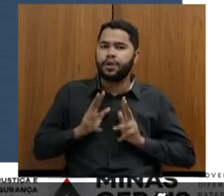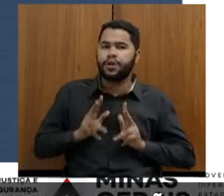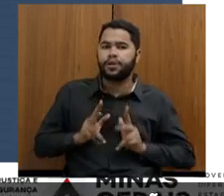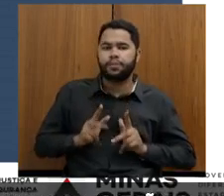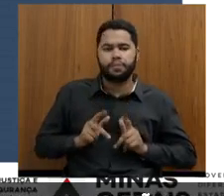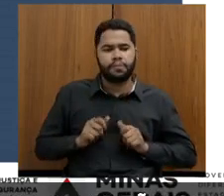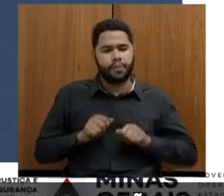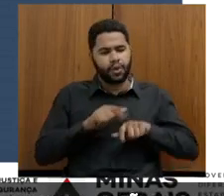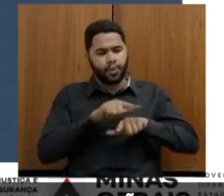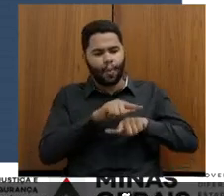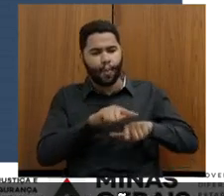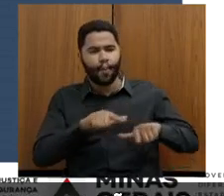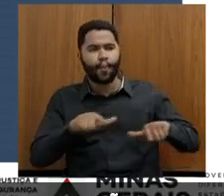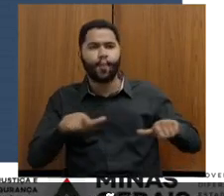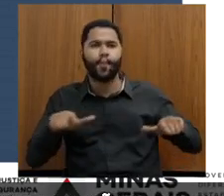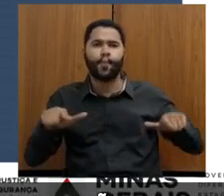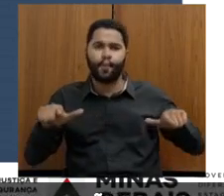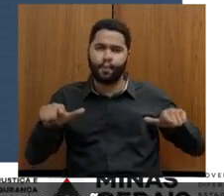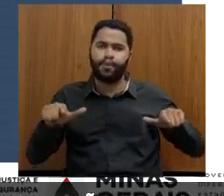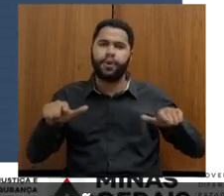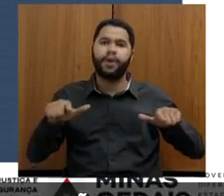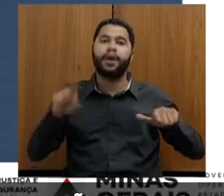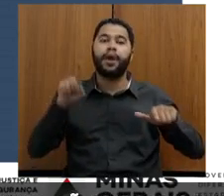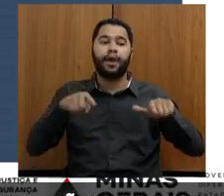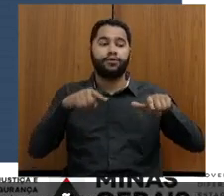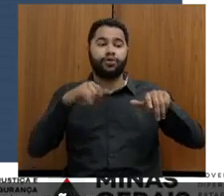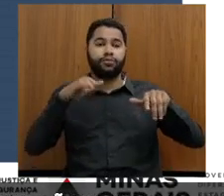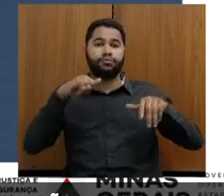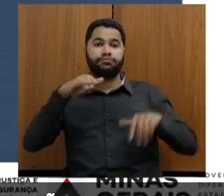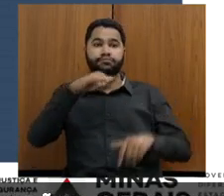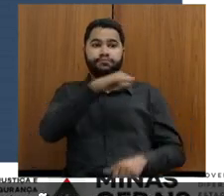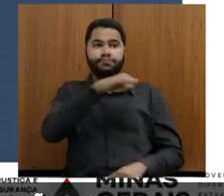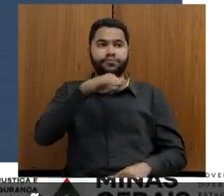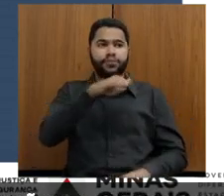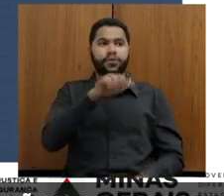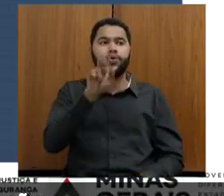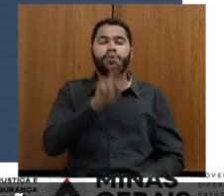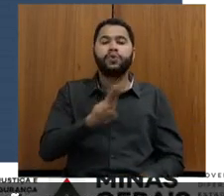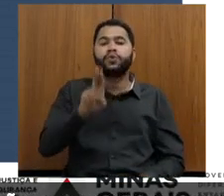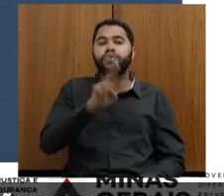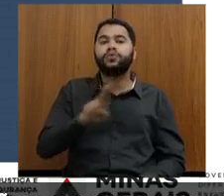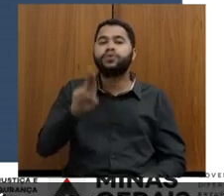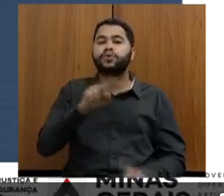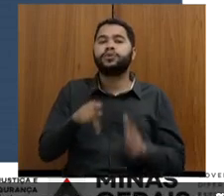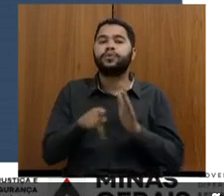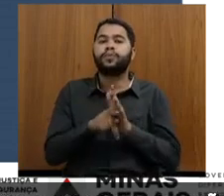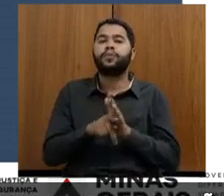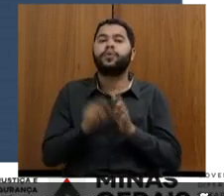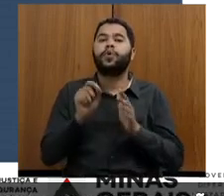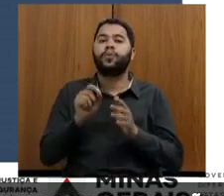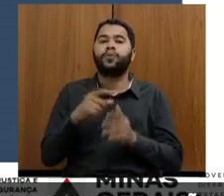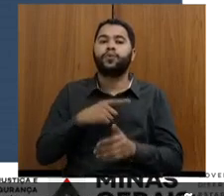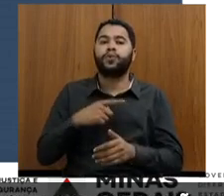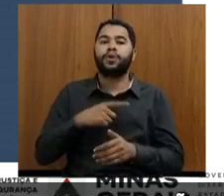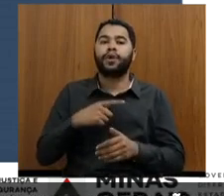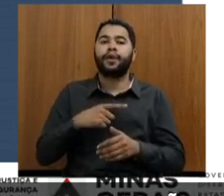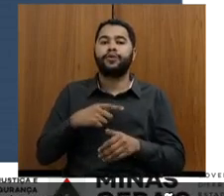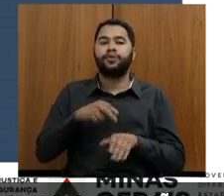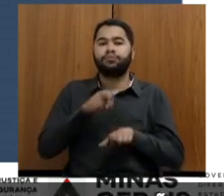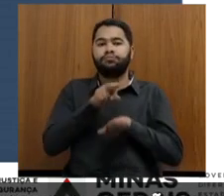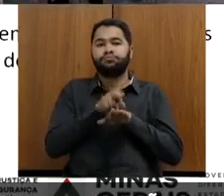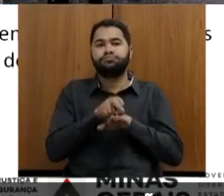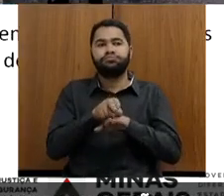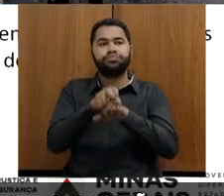desinfecção e descontaminação de aeronaves utilizadas no transporte aeromédico de